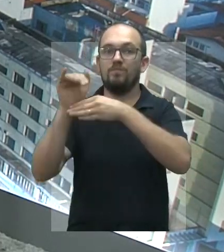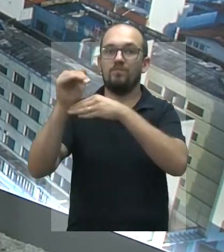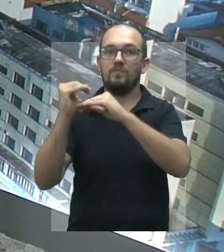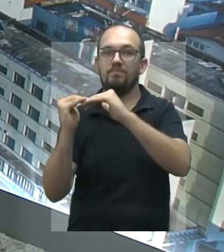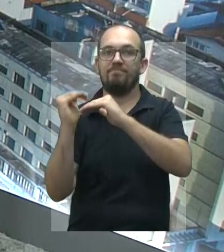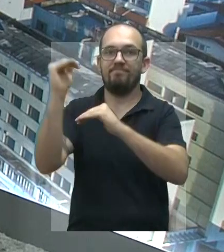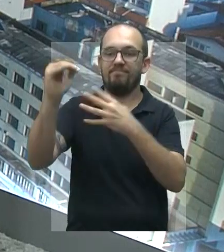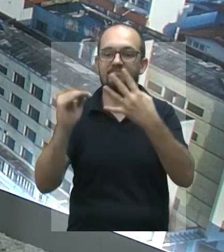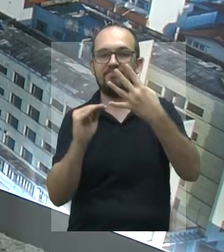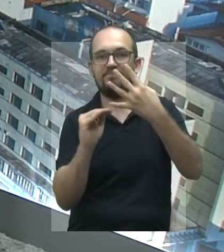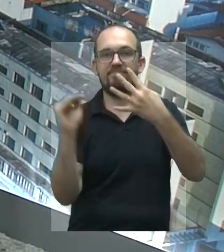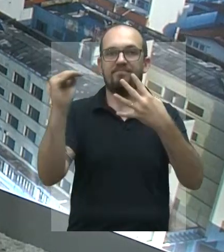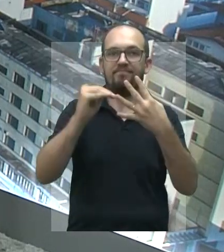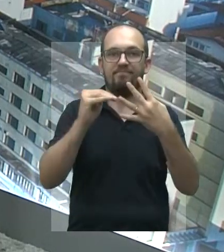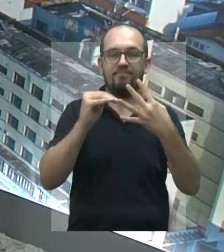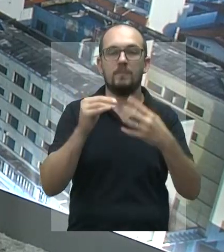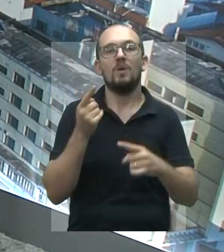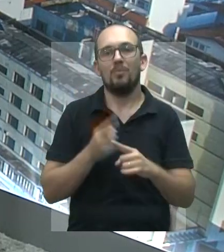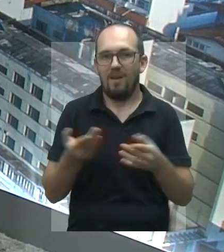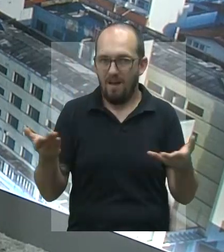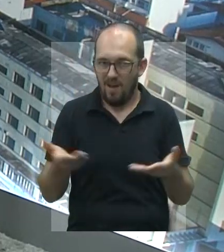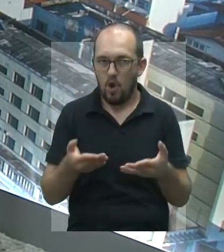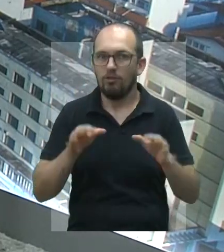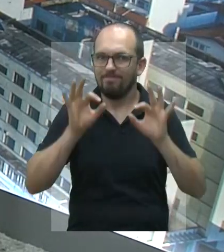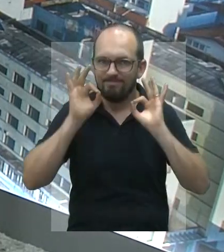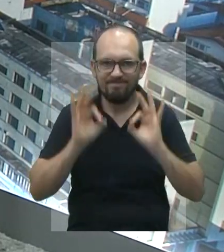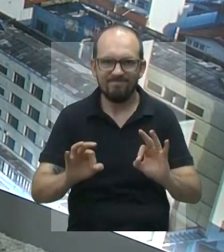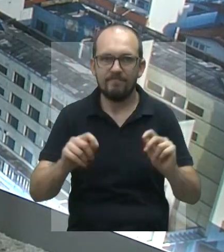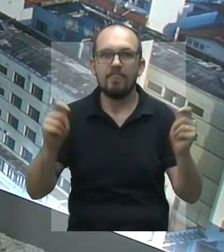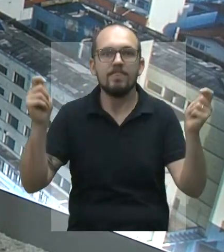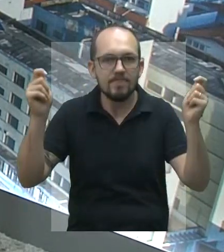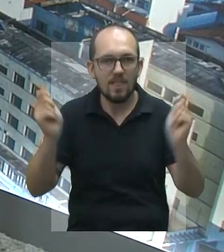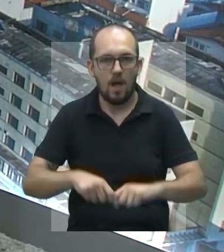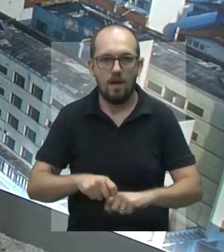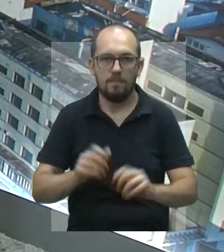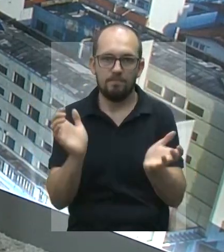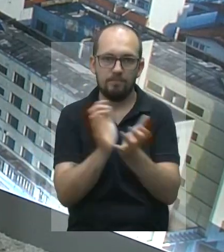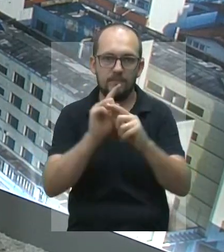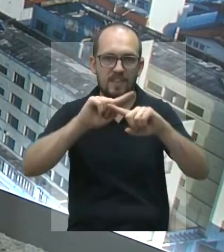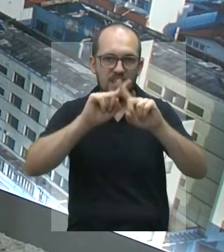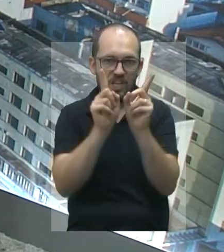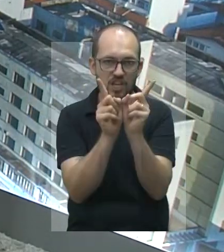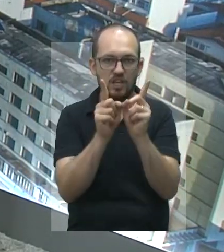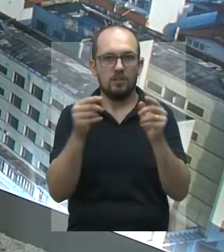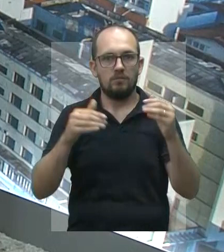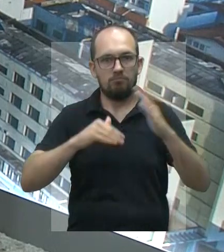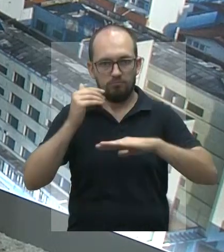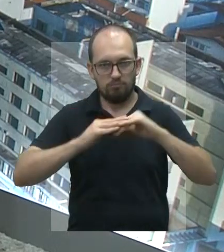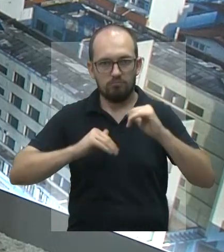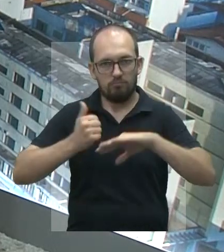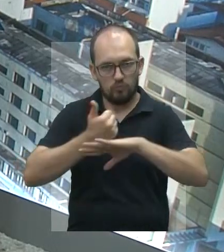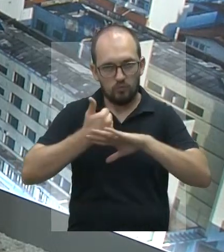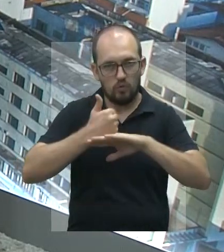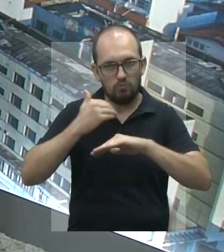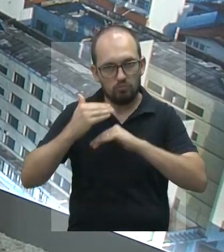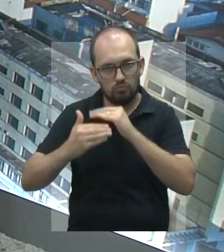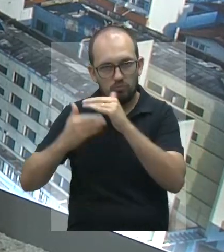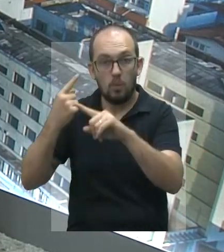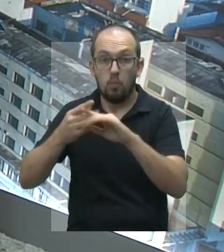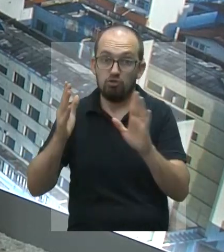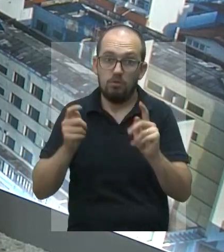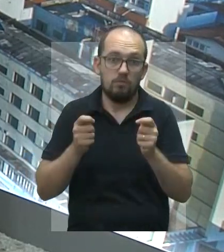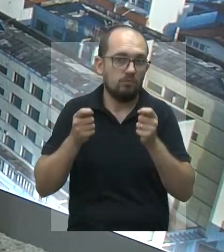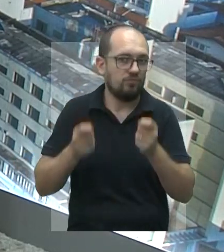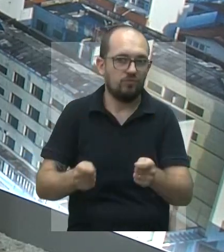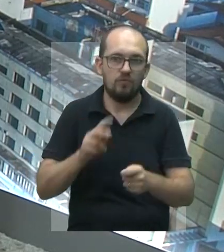se torna uma realidade, né? Há essa possibilidade mesmo, os jogadores eles vêm com uma base